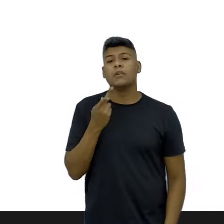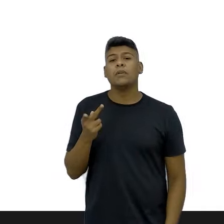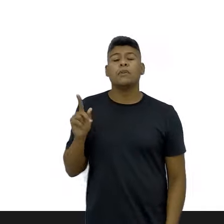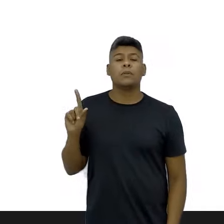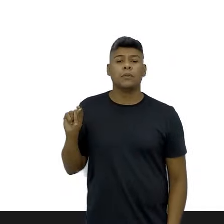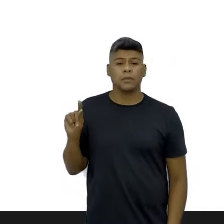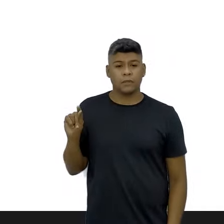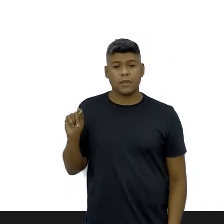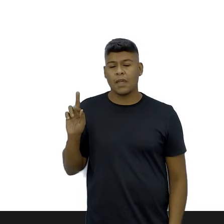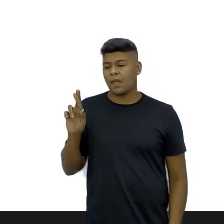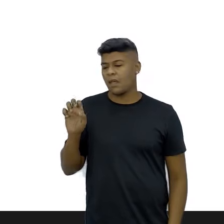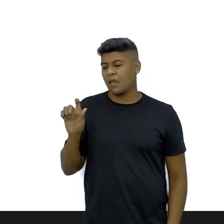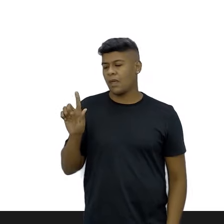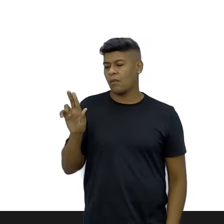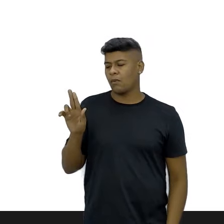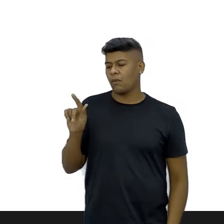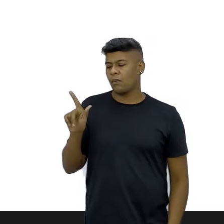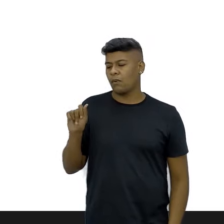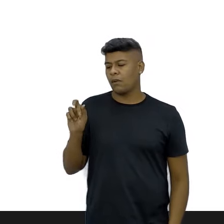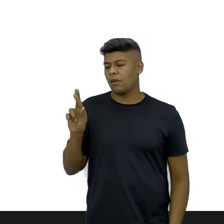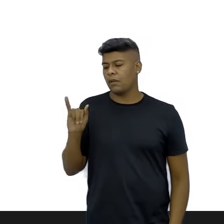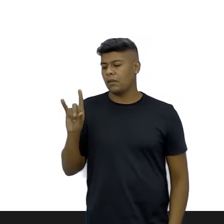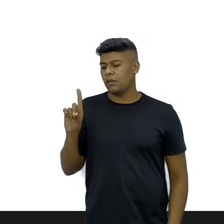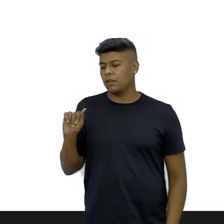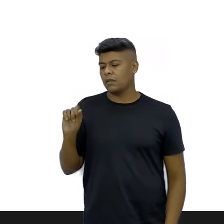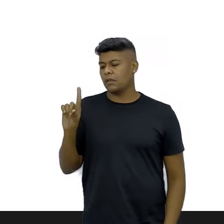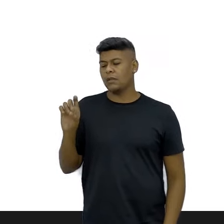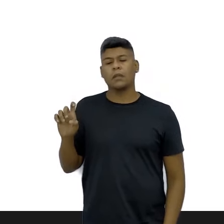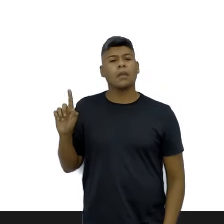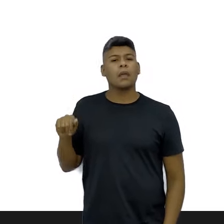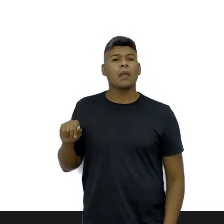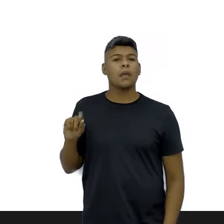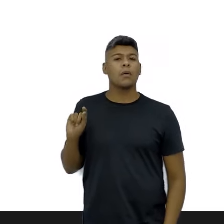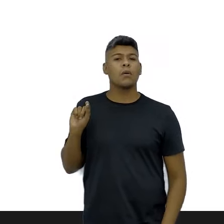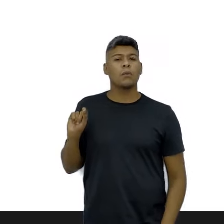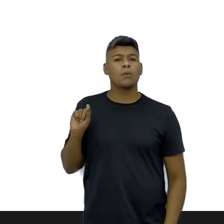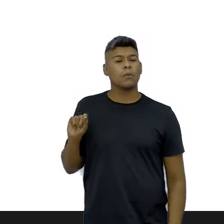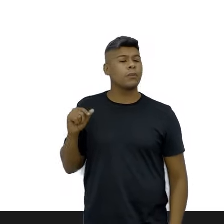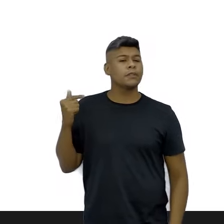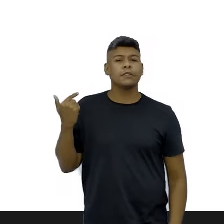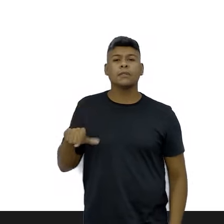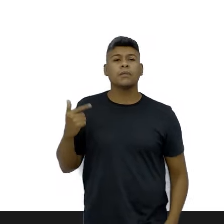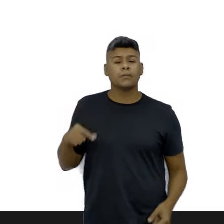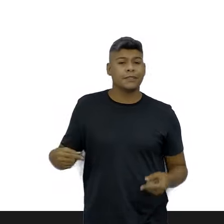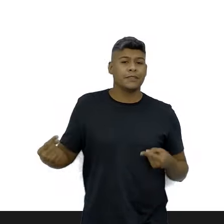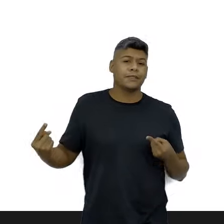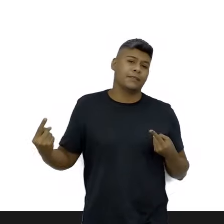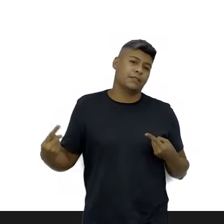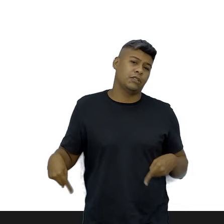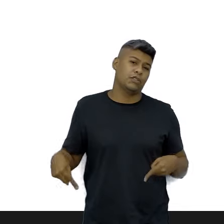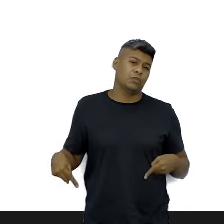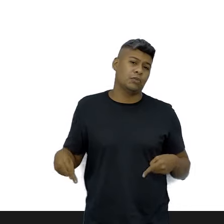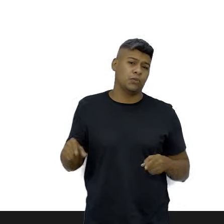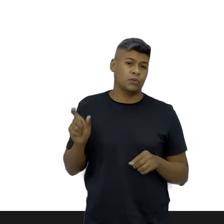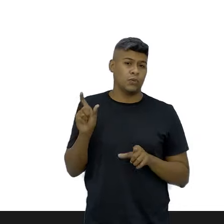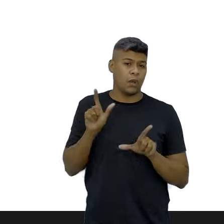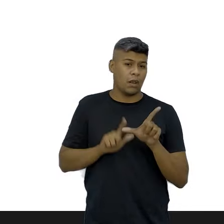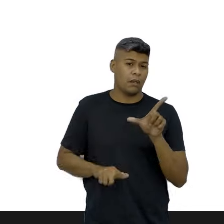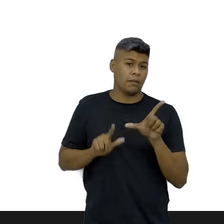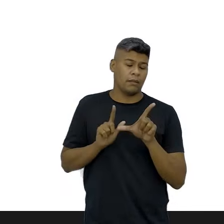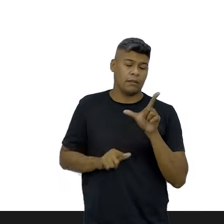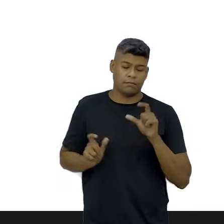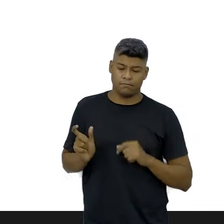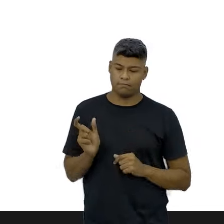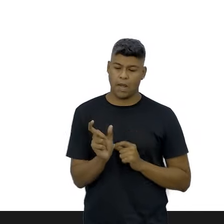de regularidades diretas, elas dizem respeito àqueles casos que não tem uma disputa, né, entre letras para representar